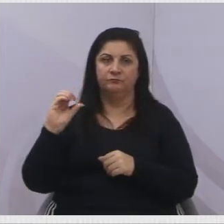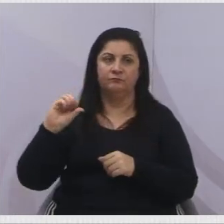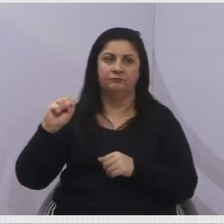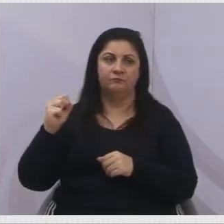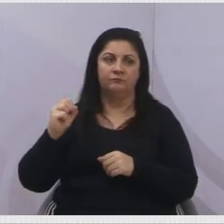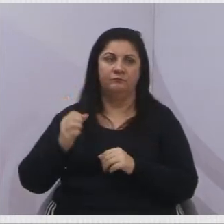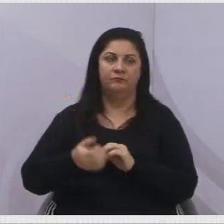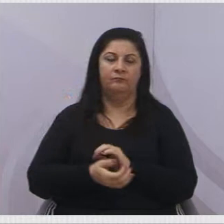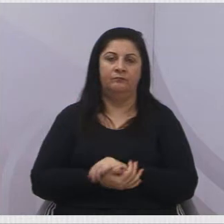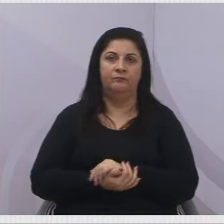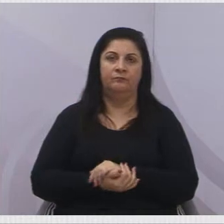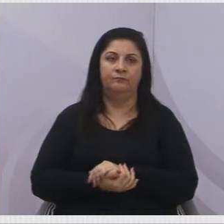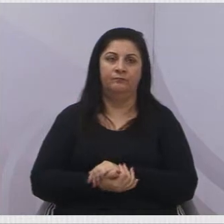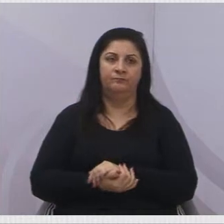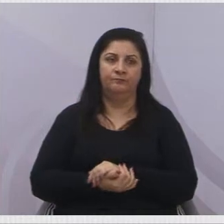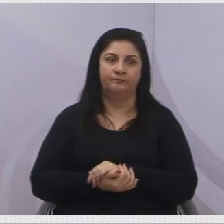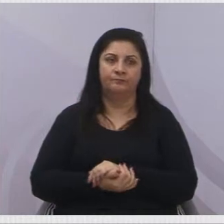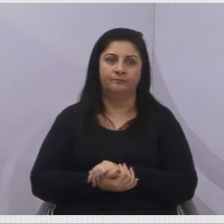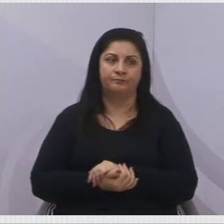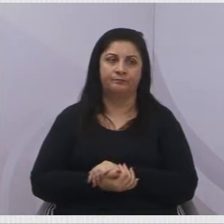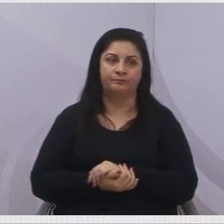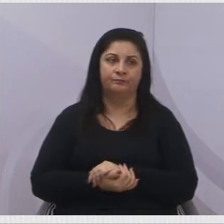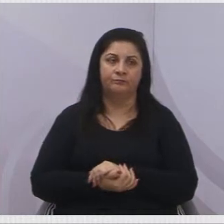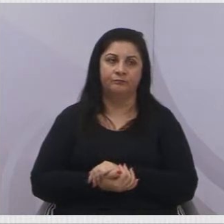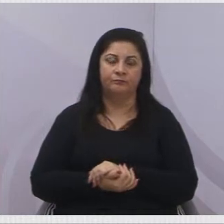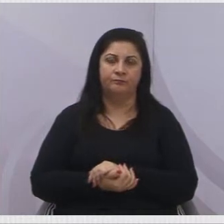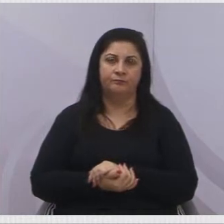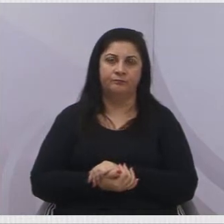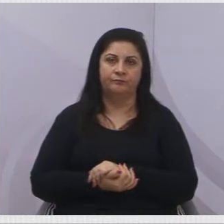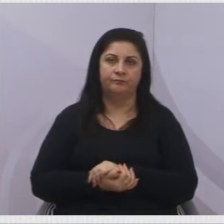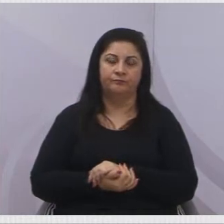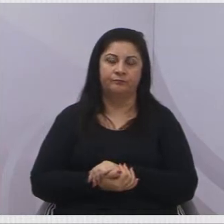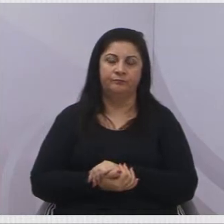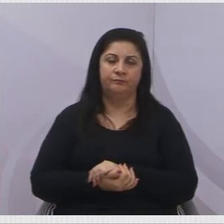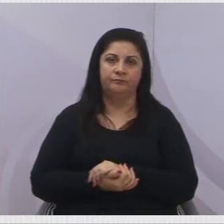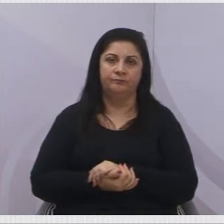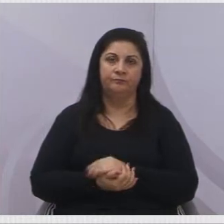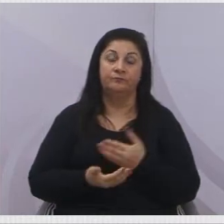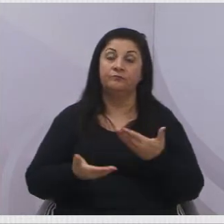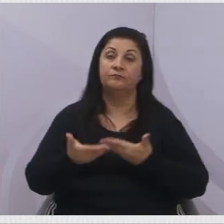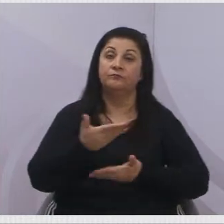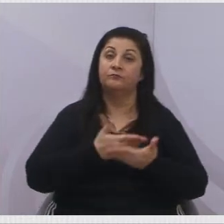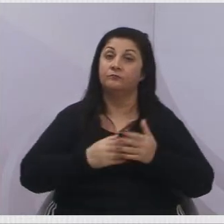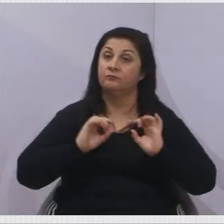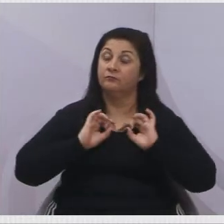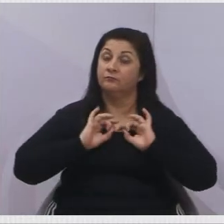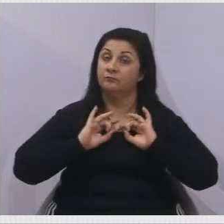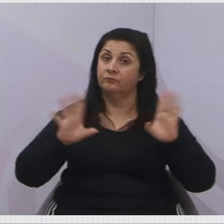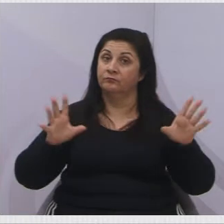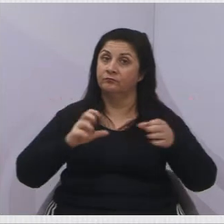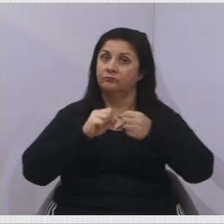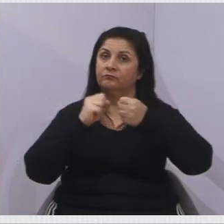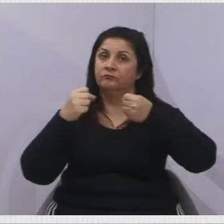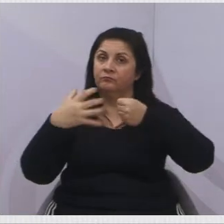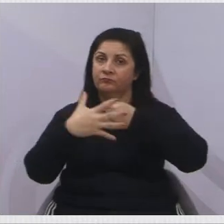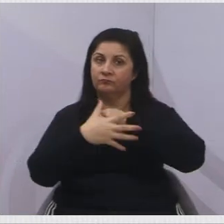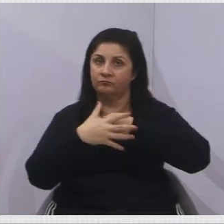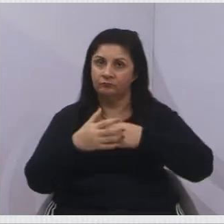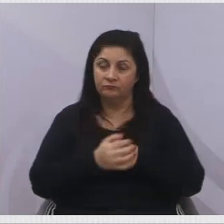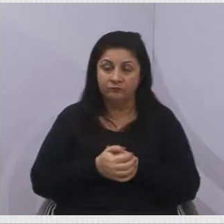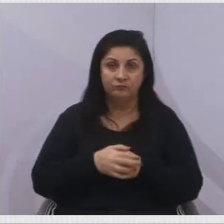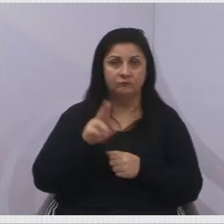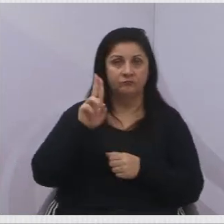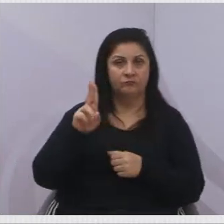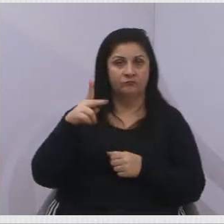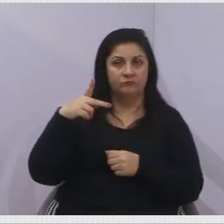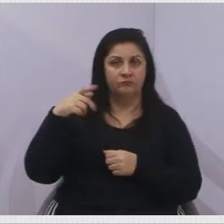3.908 internações. E com relação ao atendimento exclusivo COVID, tanto na UPA